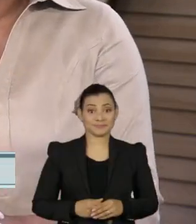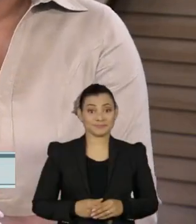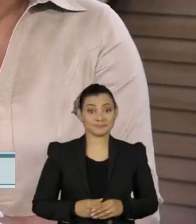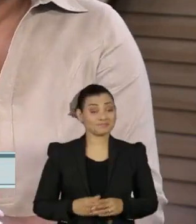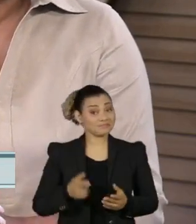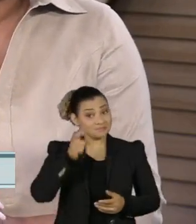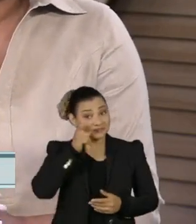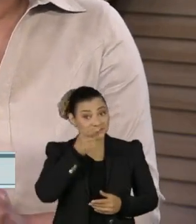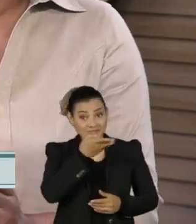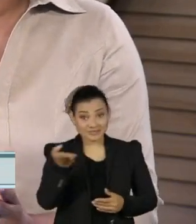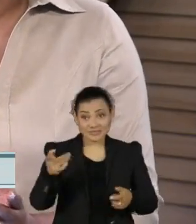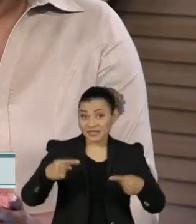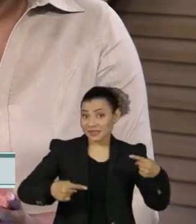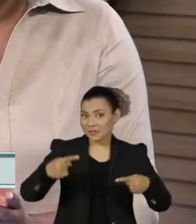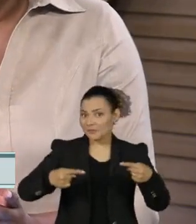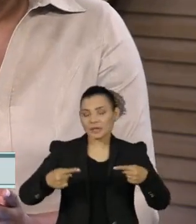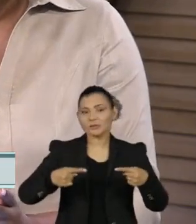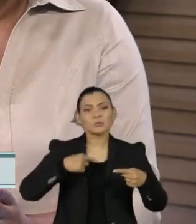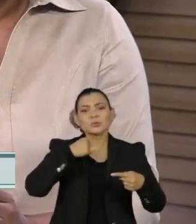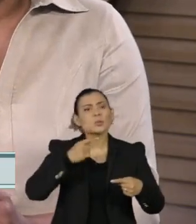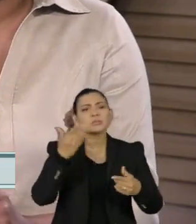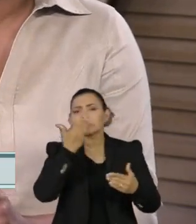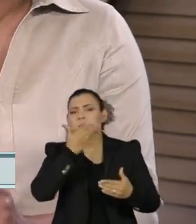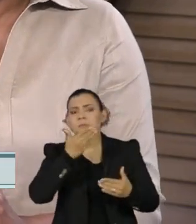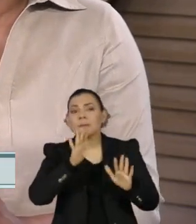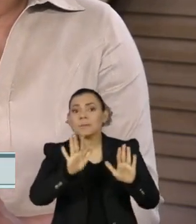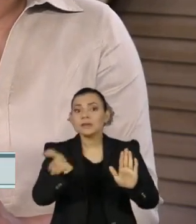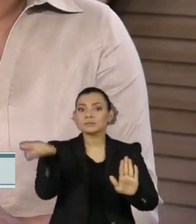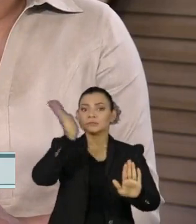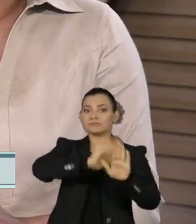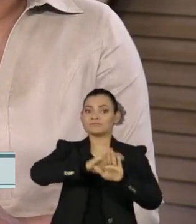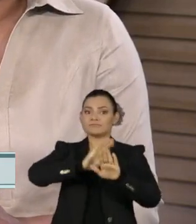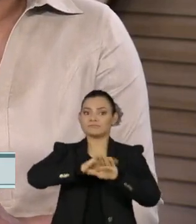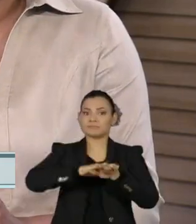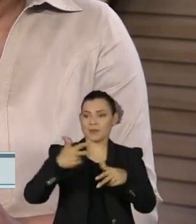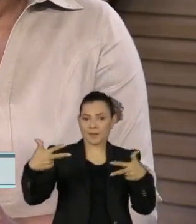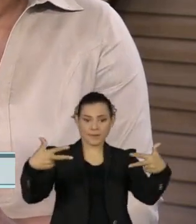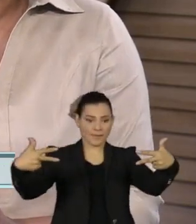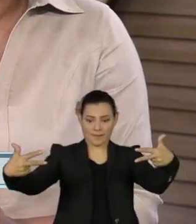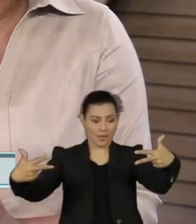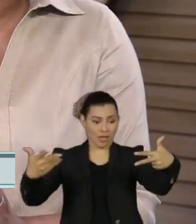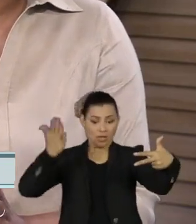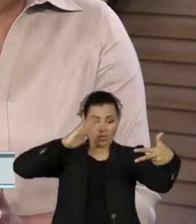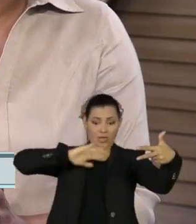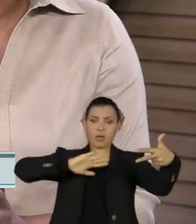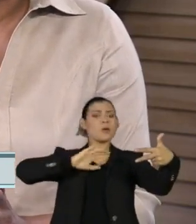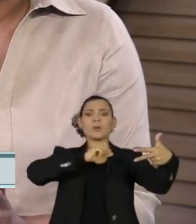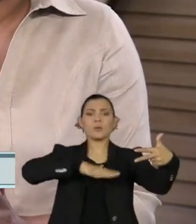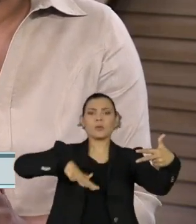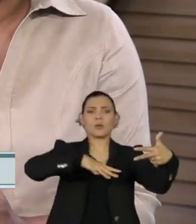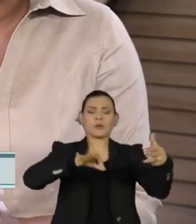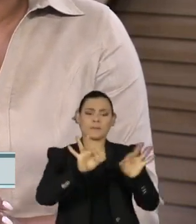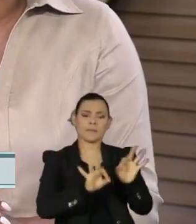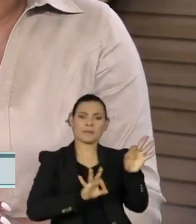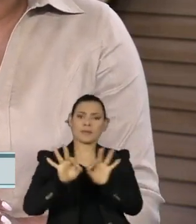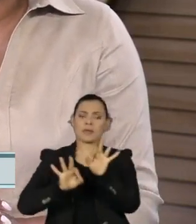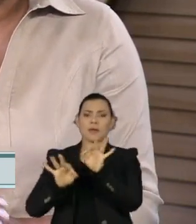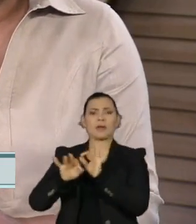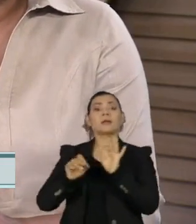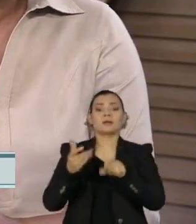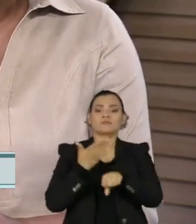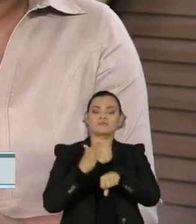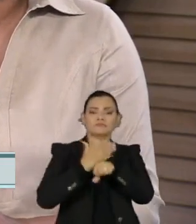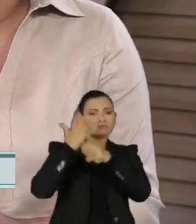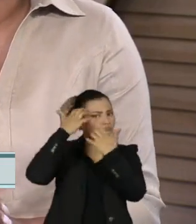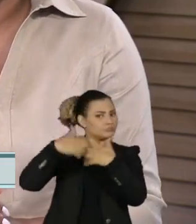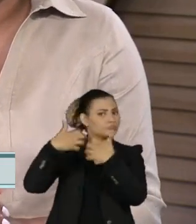Quem assiste aos debates não consegue ver, mas por trás do que é transmitido, existe um trabalho de preparação que precisa